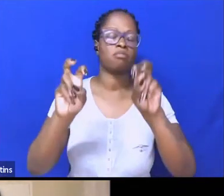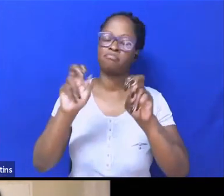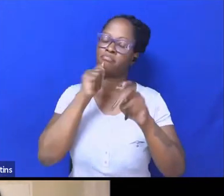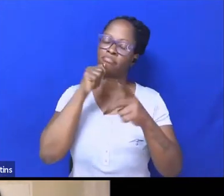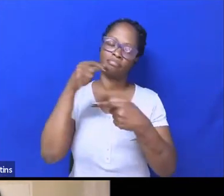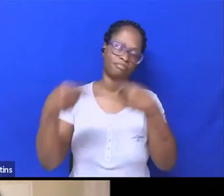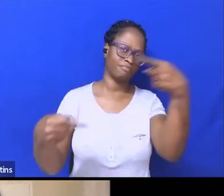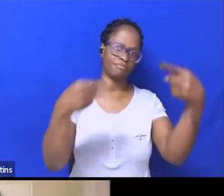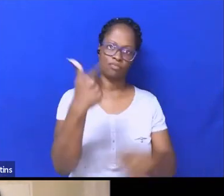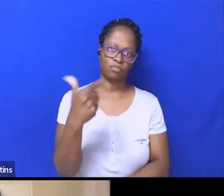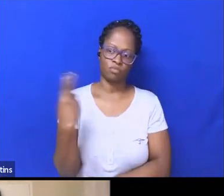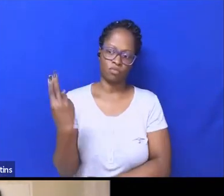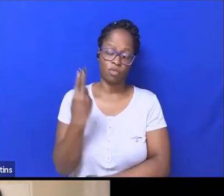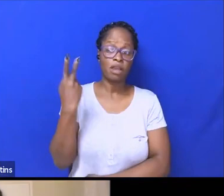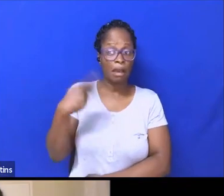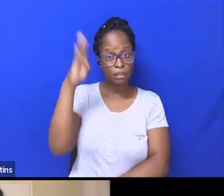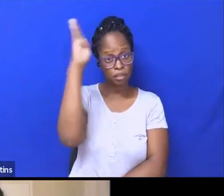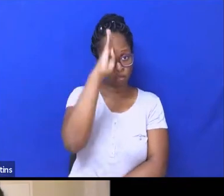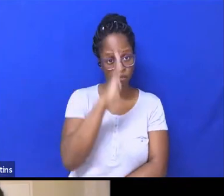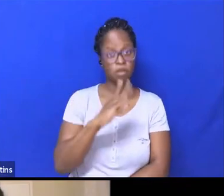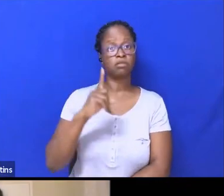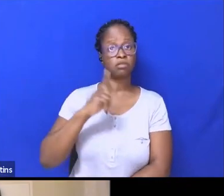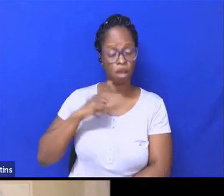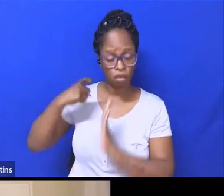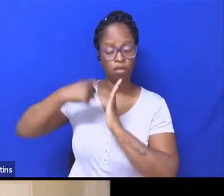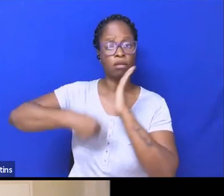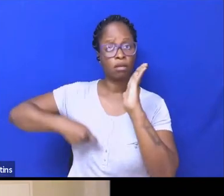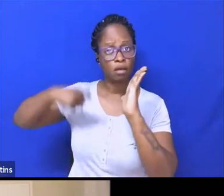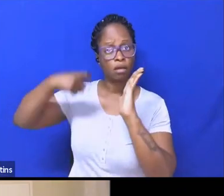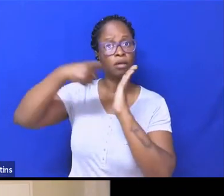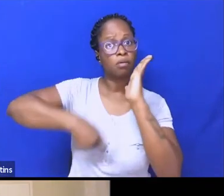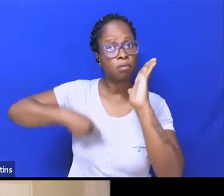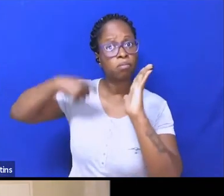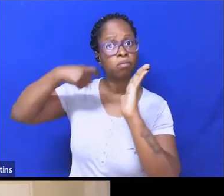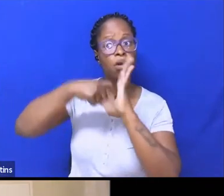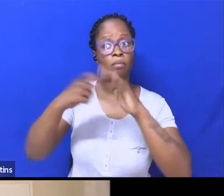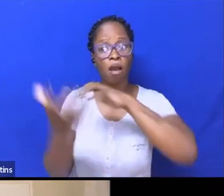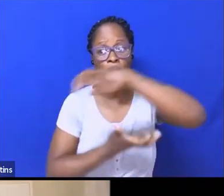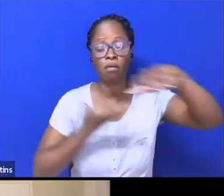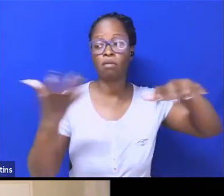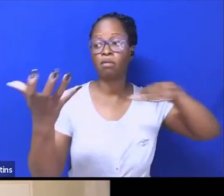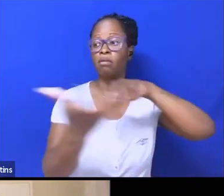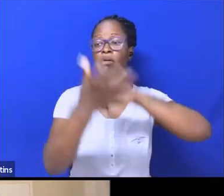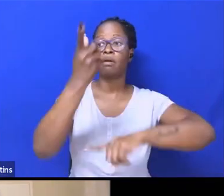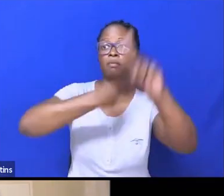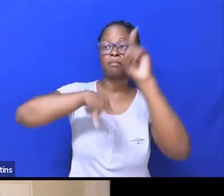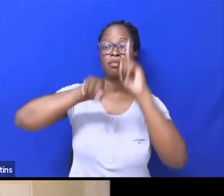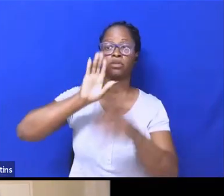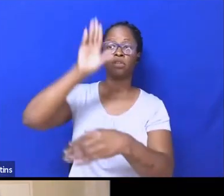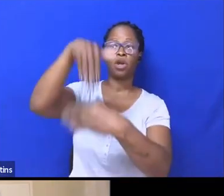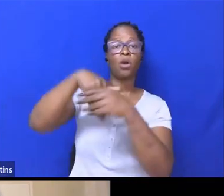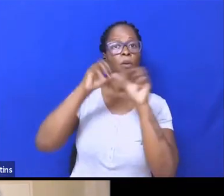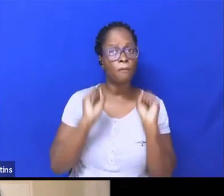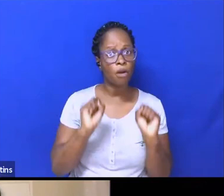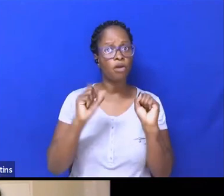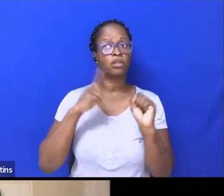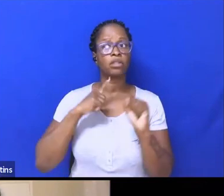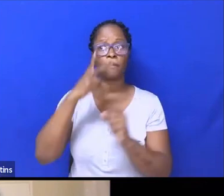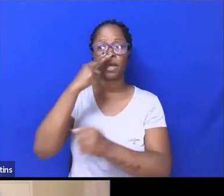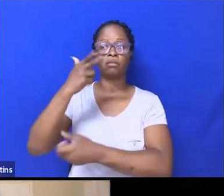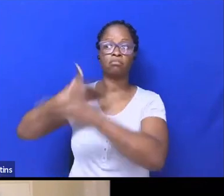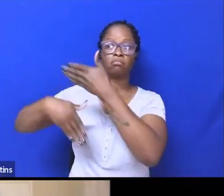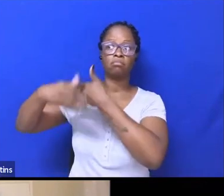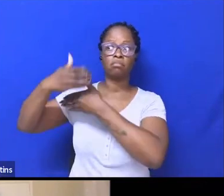aqui no Brasil a gente vem enfrentando uma reforma eleitoral que pode trazer muitos retrocessos